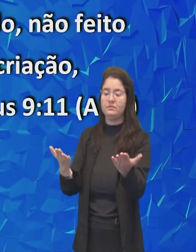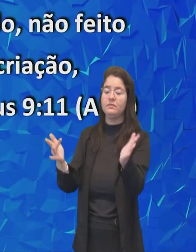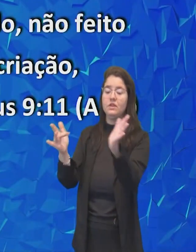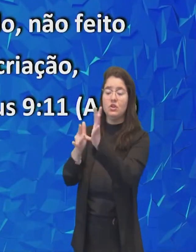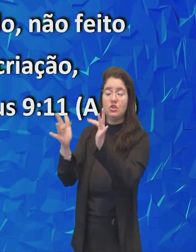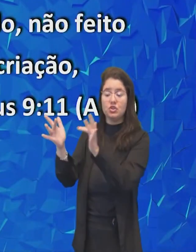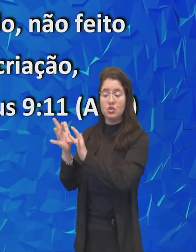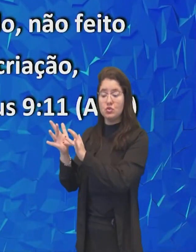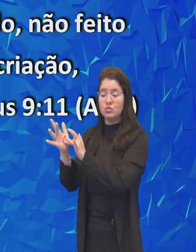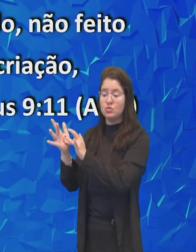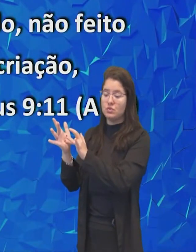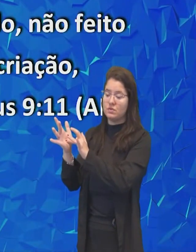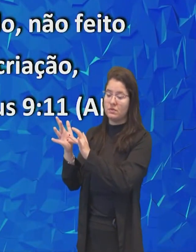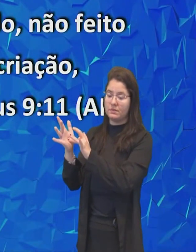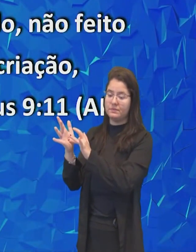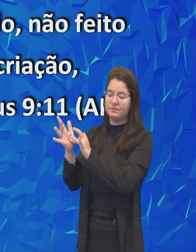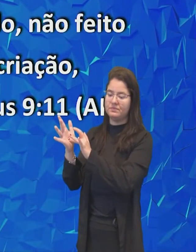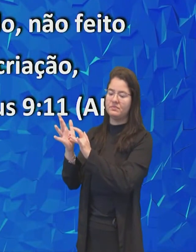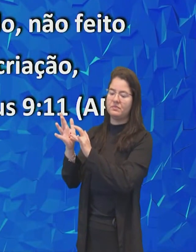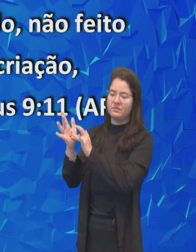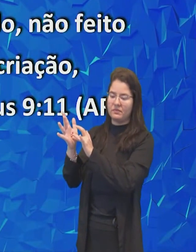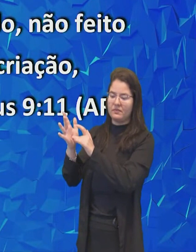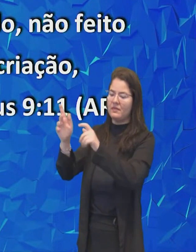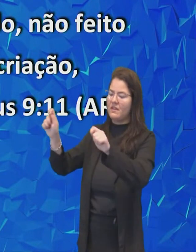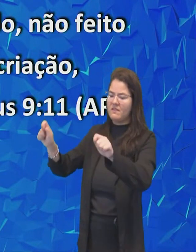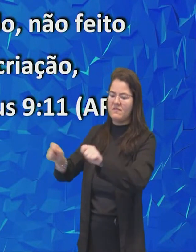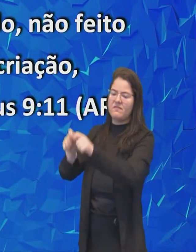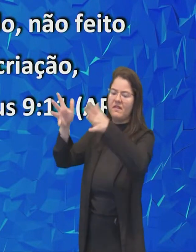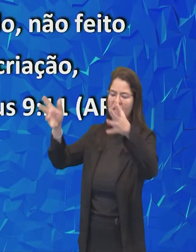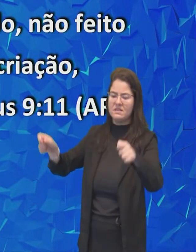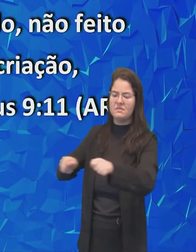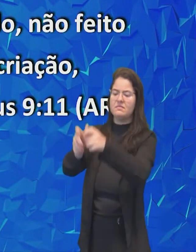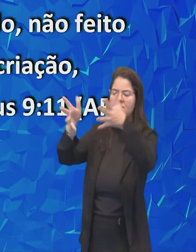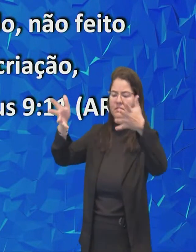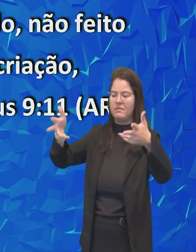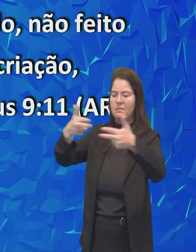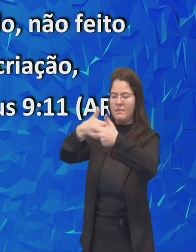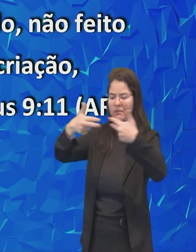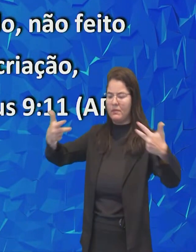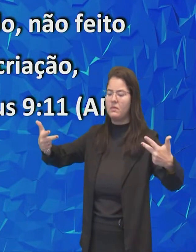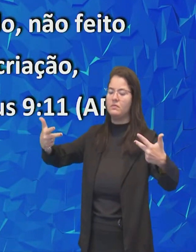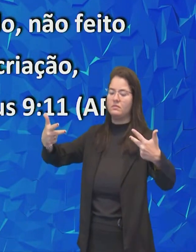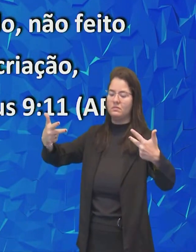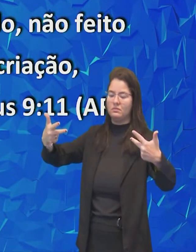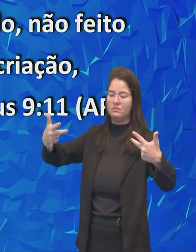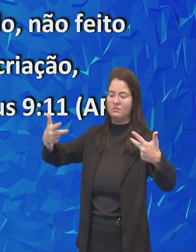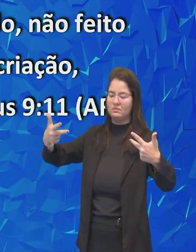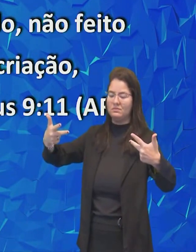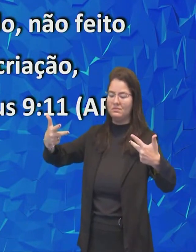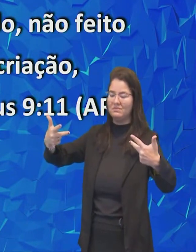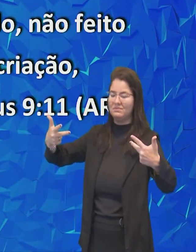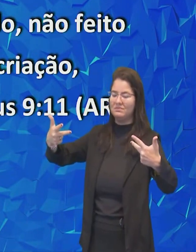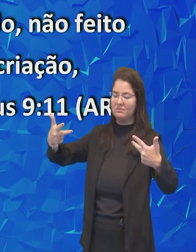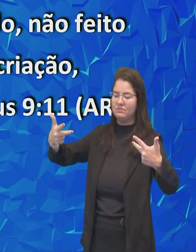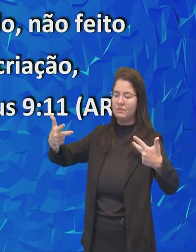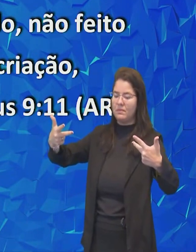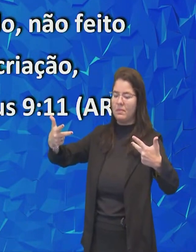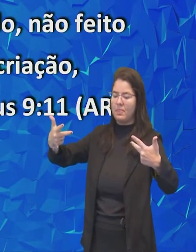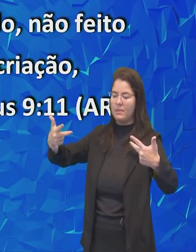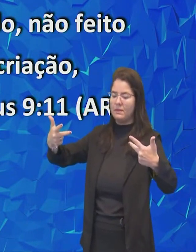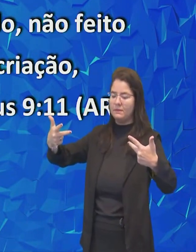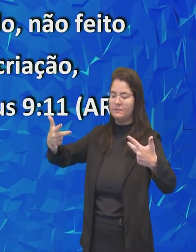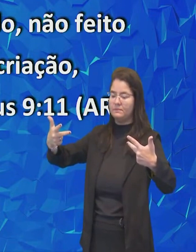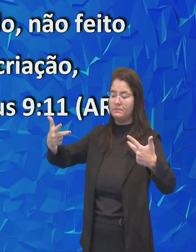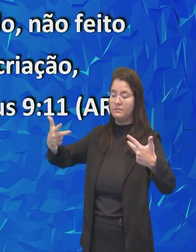sumo sacerdote dos bens já realizados, mediante um maior e mais perfeito tabernáculo, não feito por mãos,